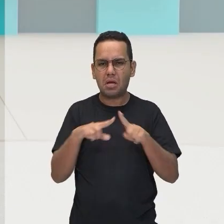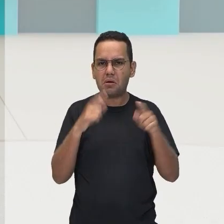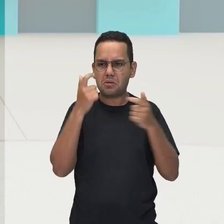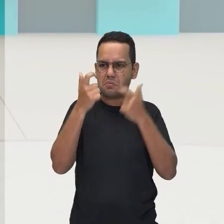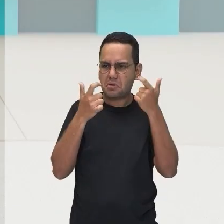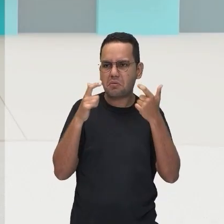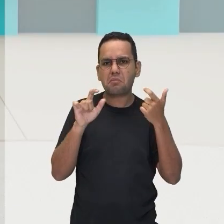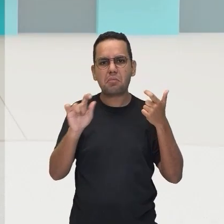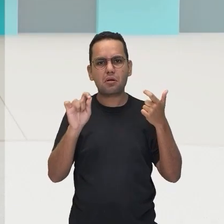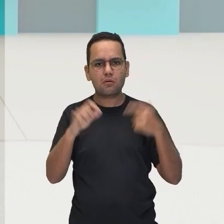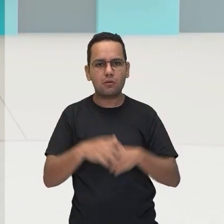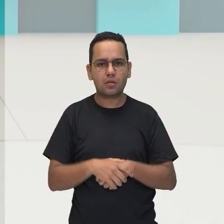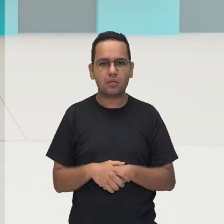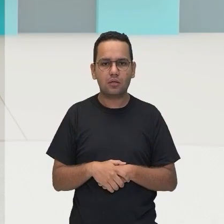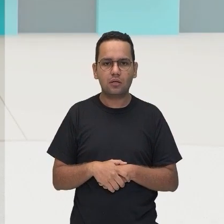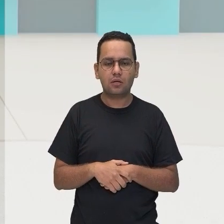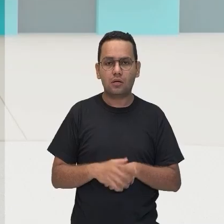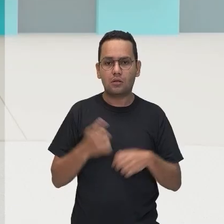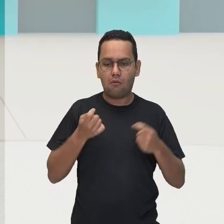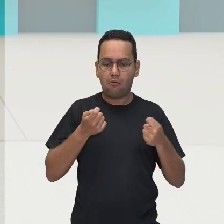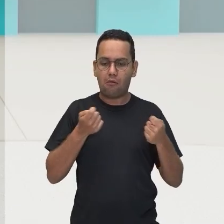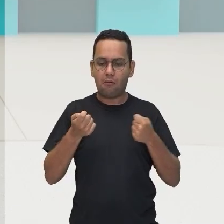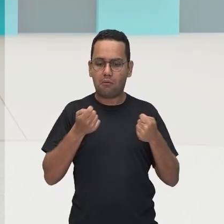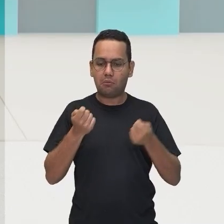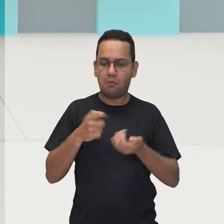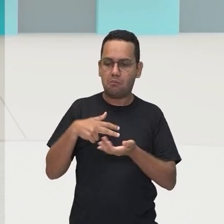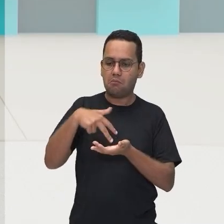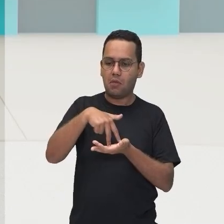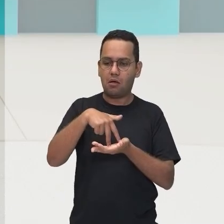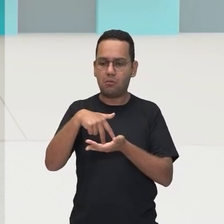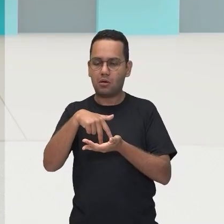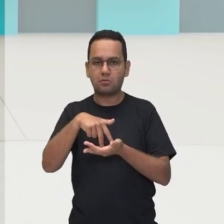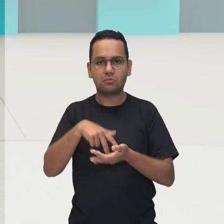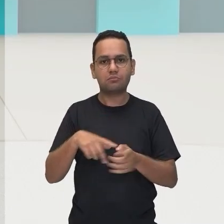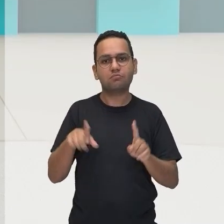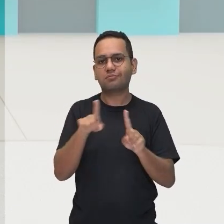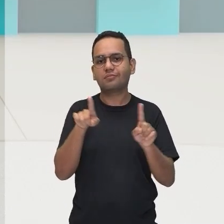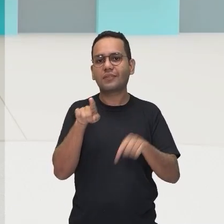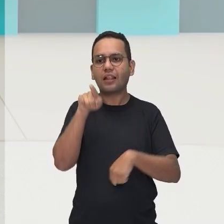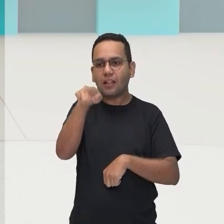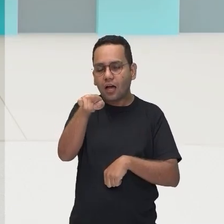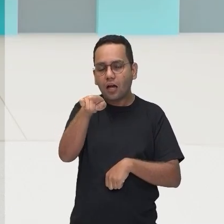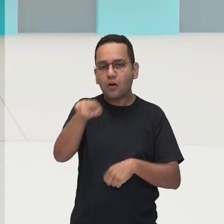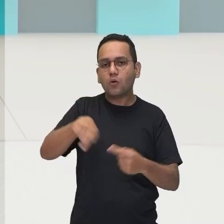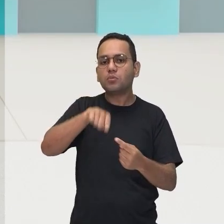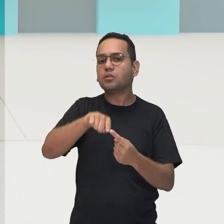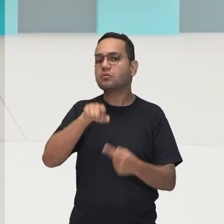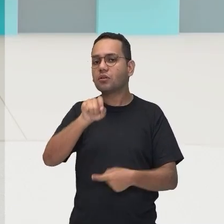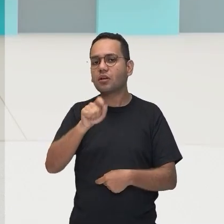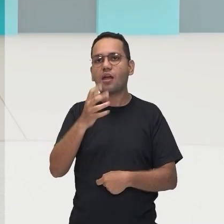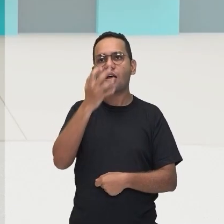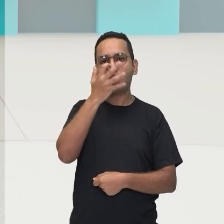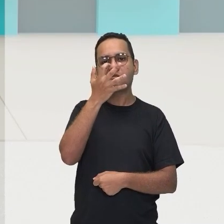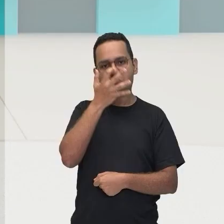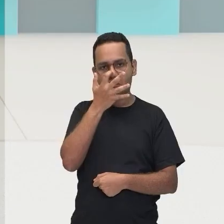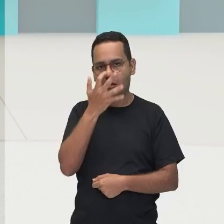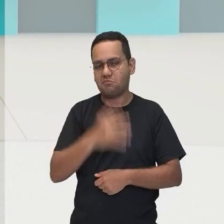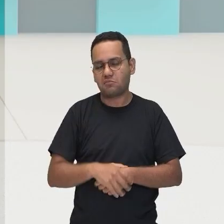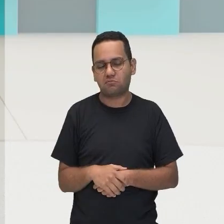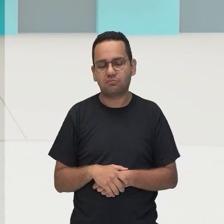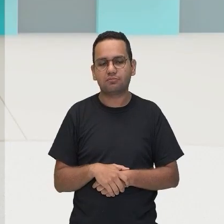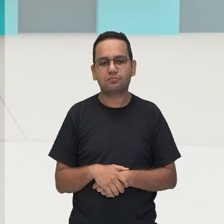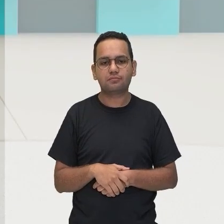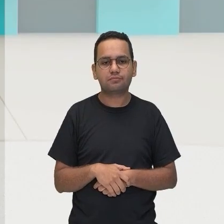tanto, né, em se equilibrar ali, porque o objetivo maior é contemplar, de fato, a paisagem. Nós temos como